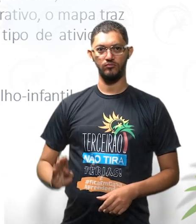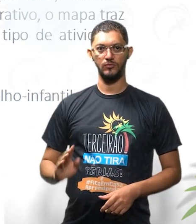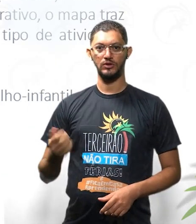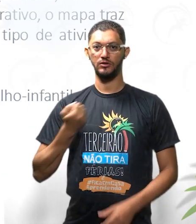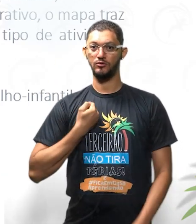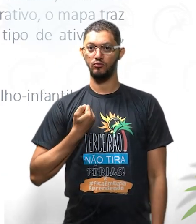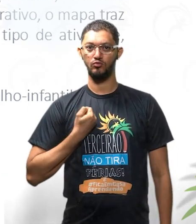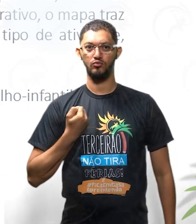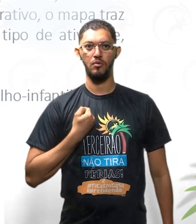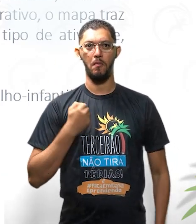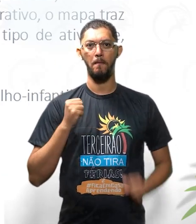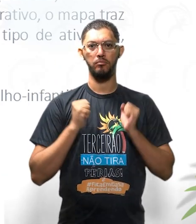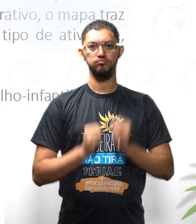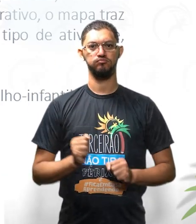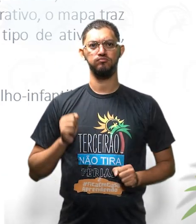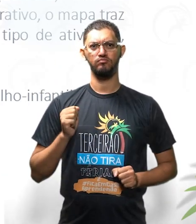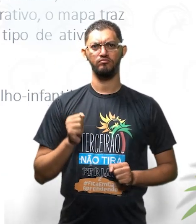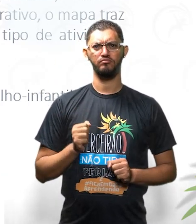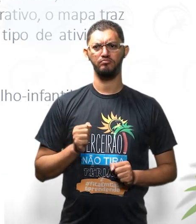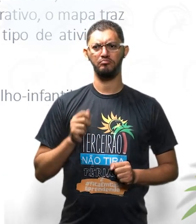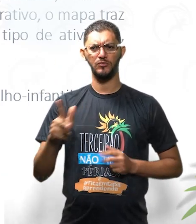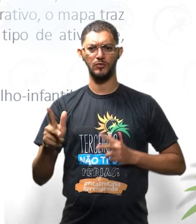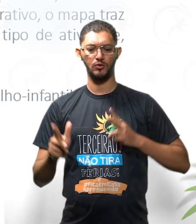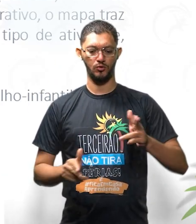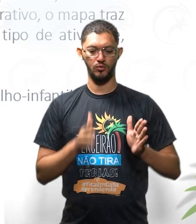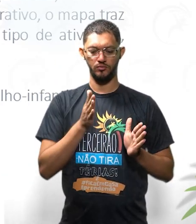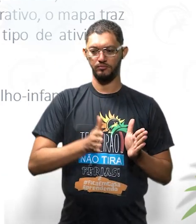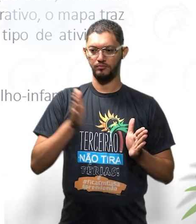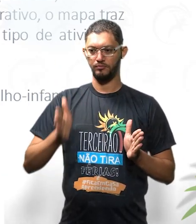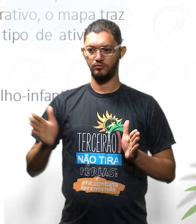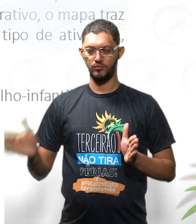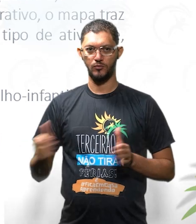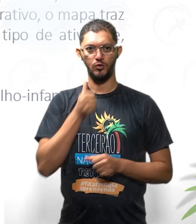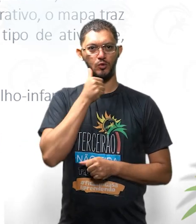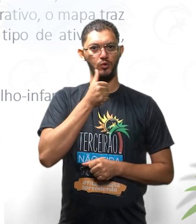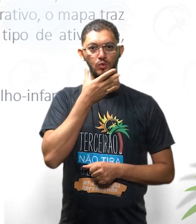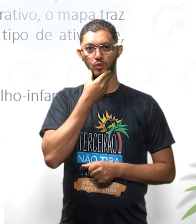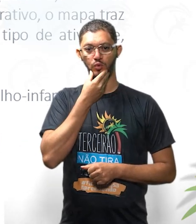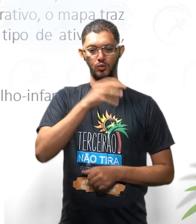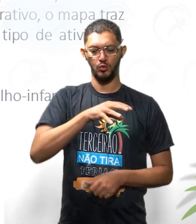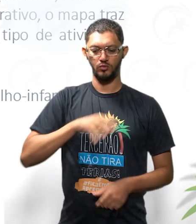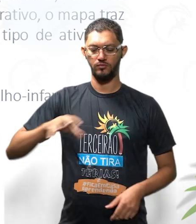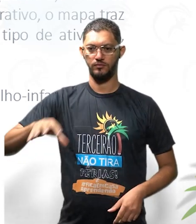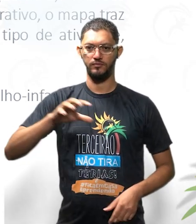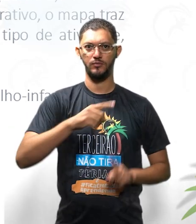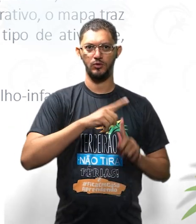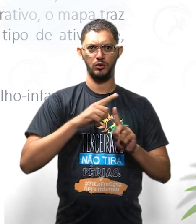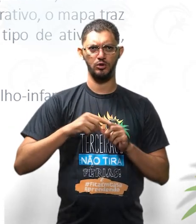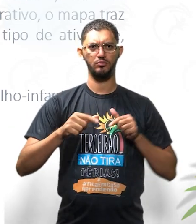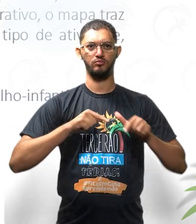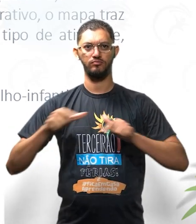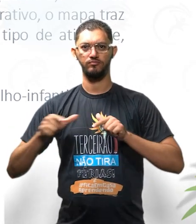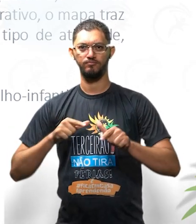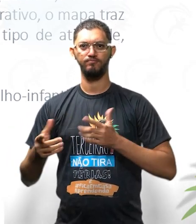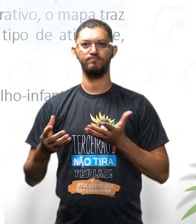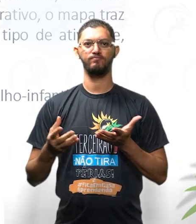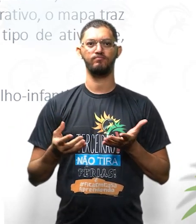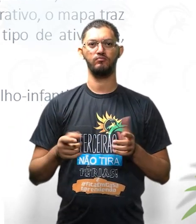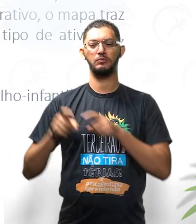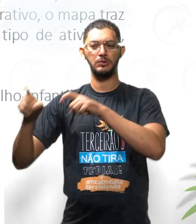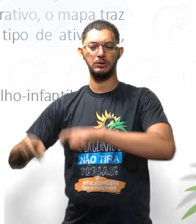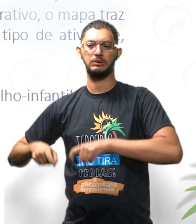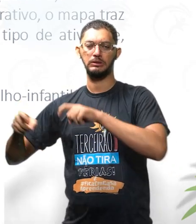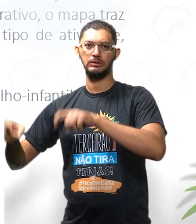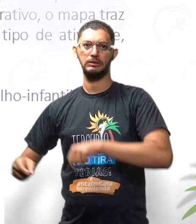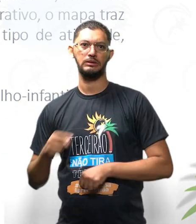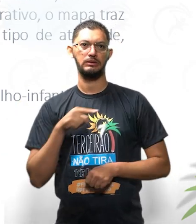números que podem ser recortados por faixa etária, gênero, localização, tipo de atividade, passando pela